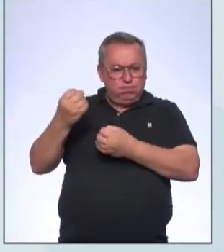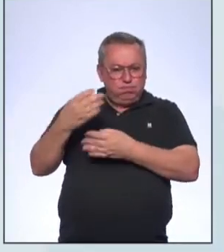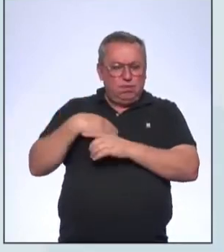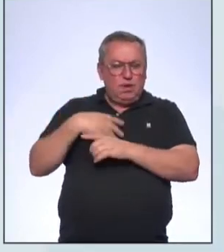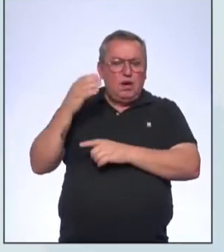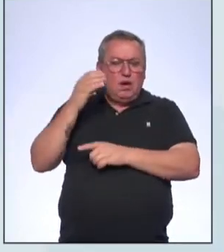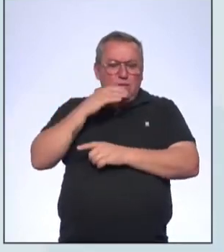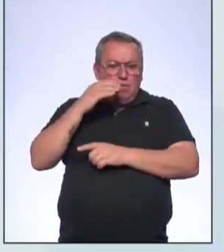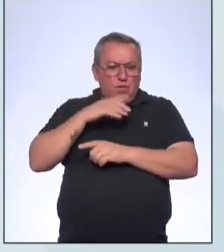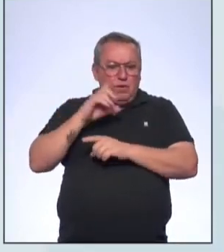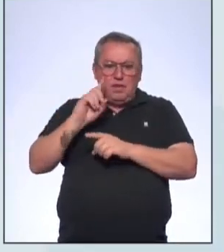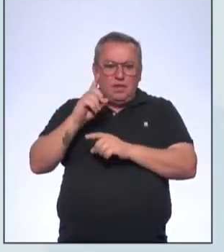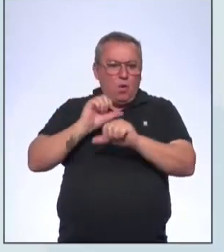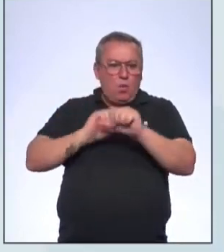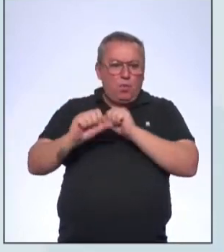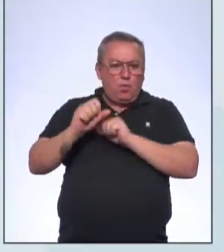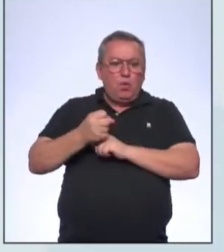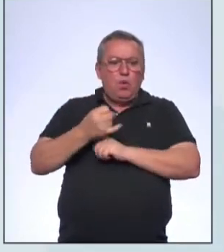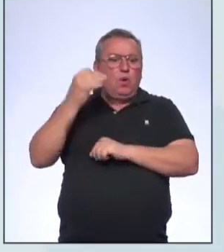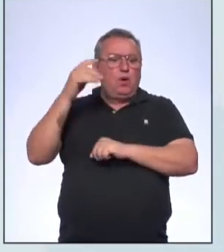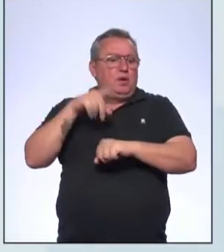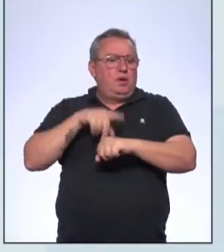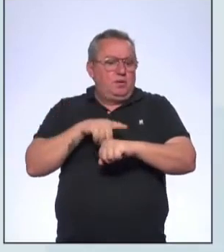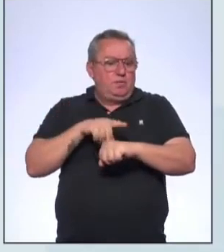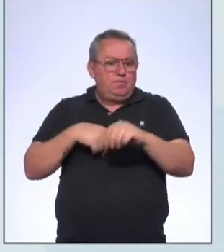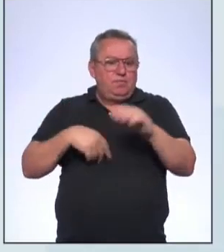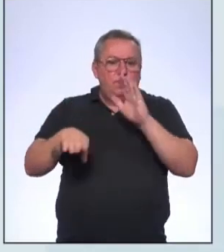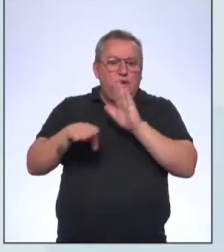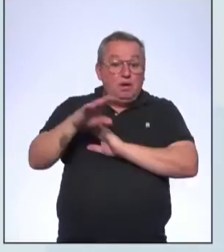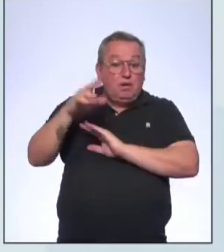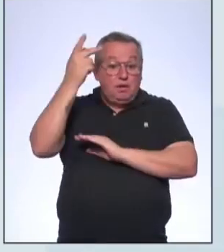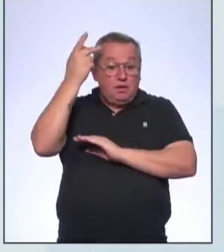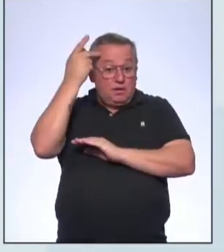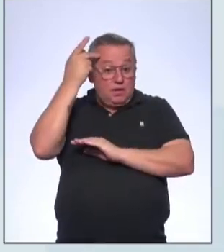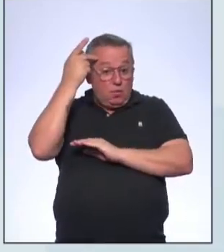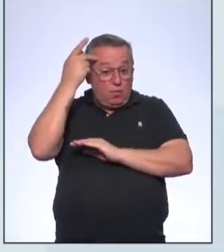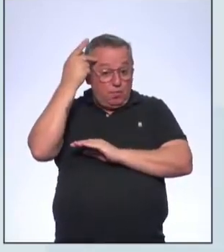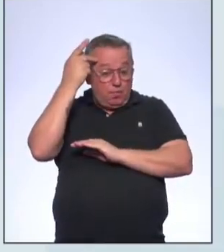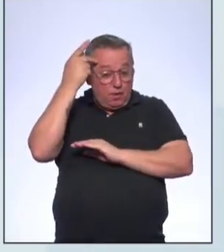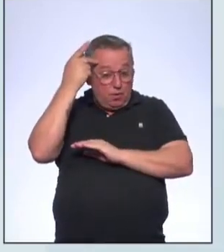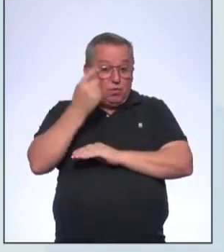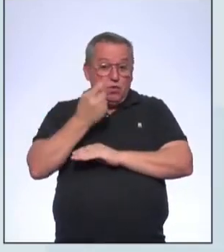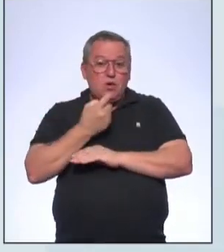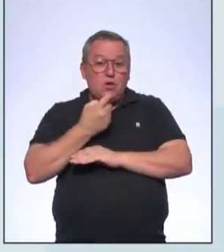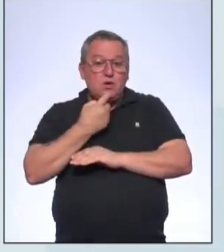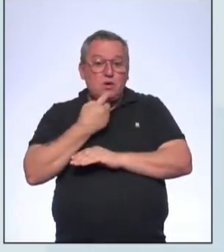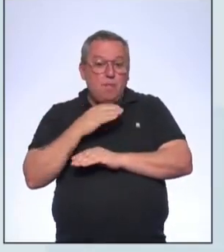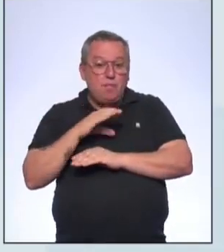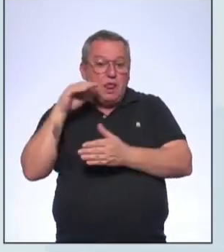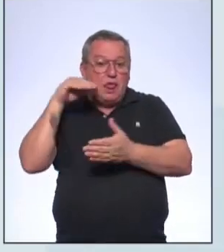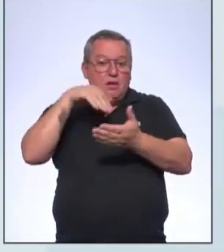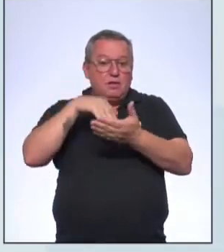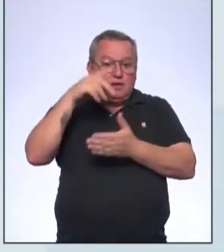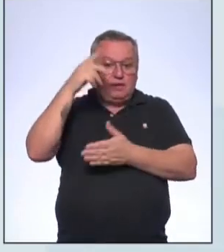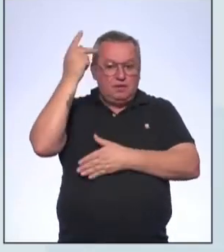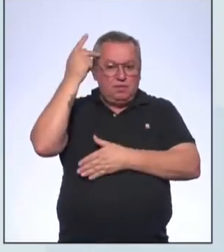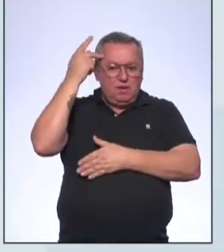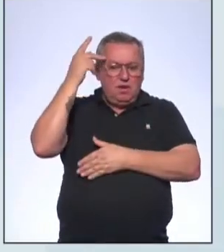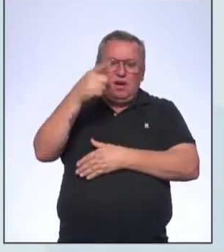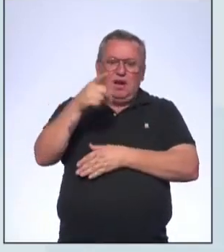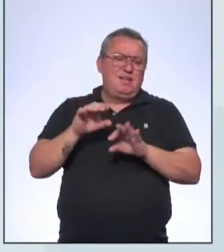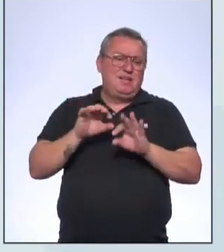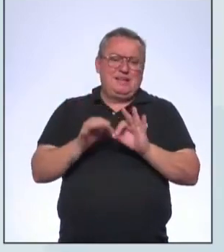velocidade não se altere, quanto tempo levaria para chegar em São Paulo? Isso é simples, né, Alessandra?